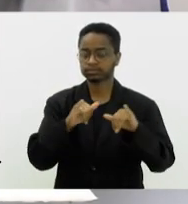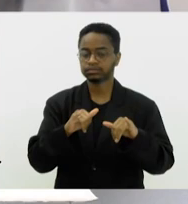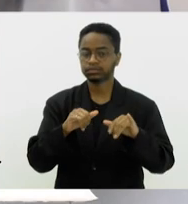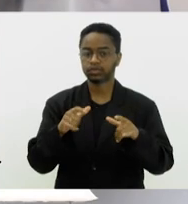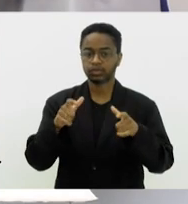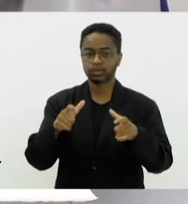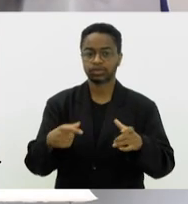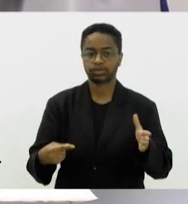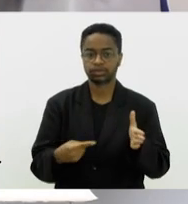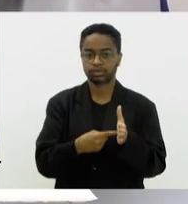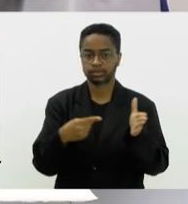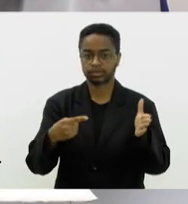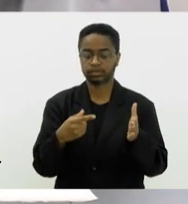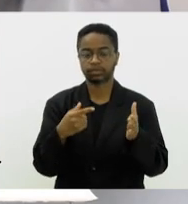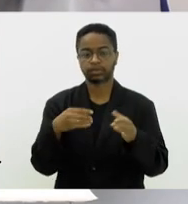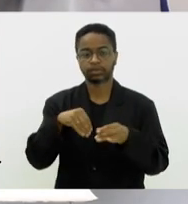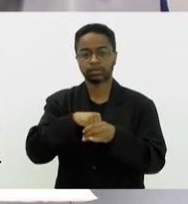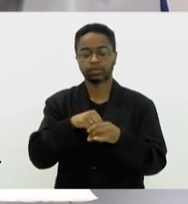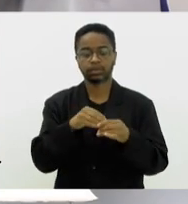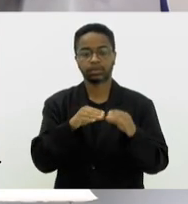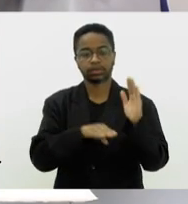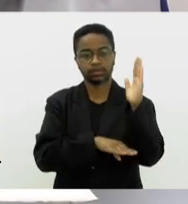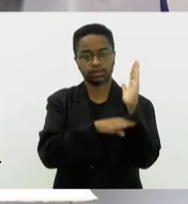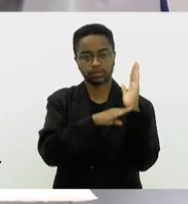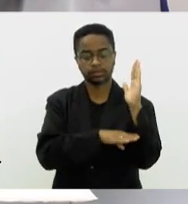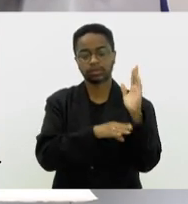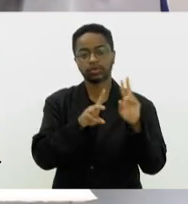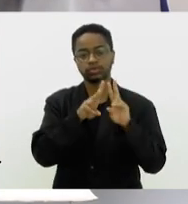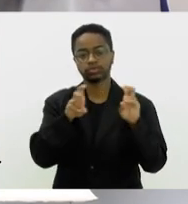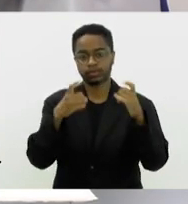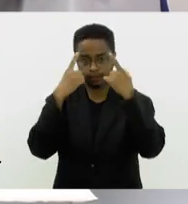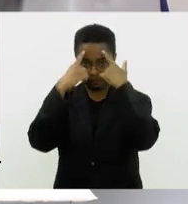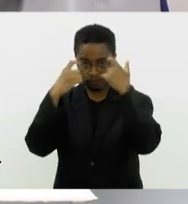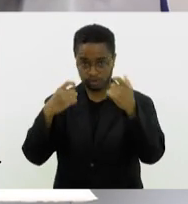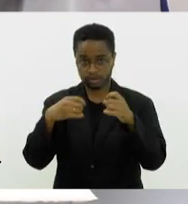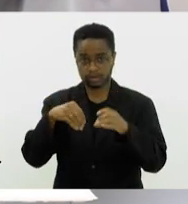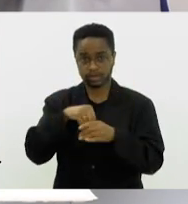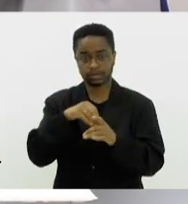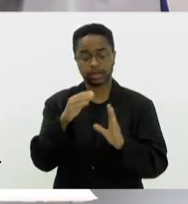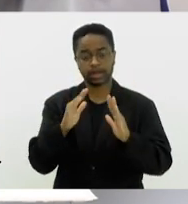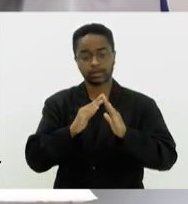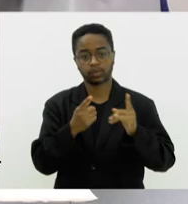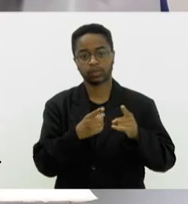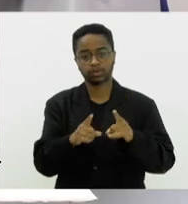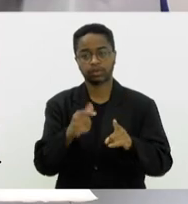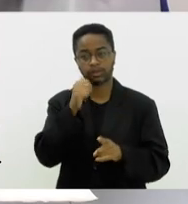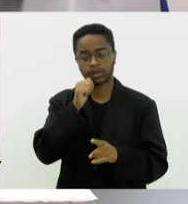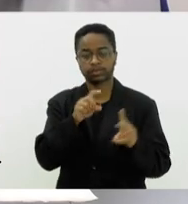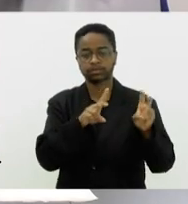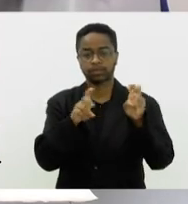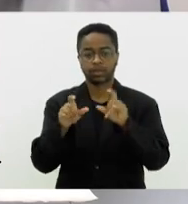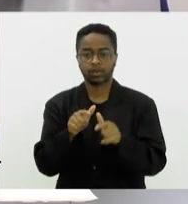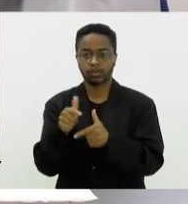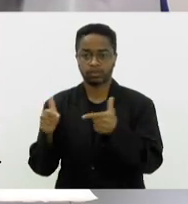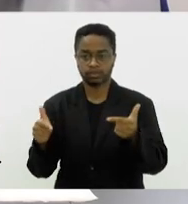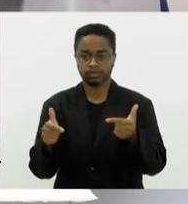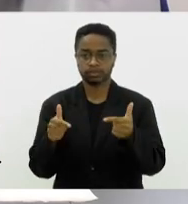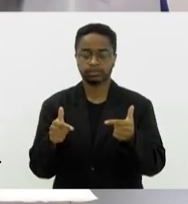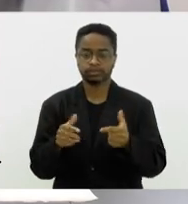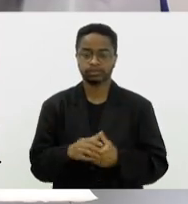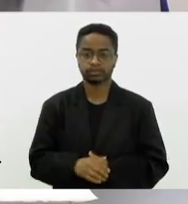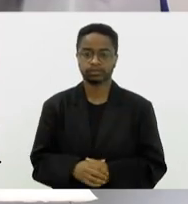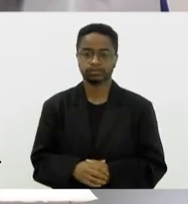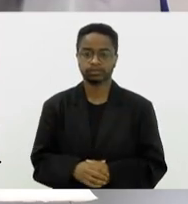denúncias informativos no interior de elevadores sobre o crime de violência doméstica intrafamiliar contra a mulher e da outras providências. Qual é o parecer que